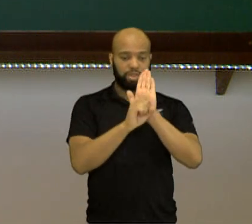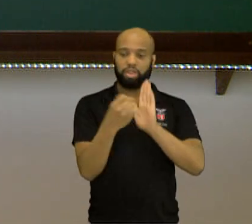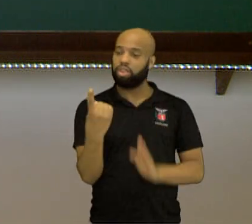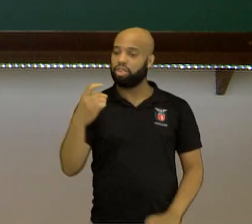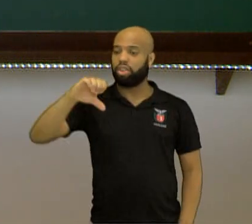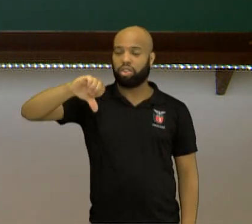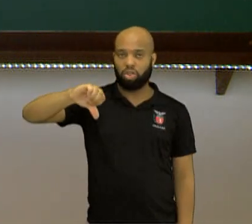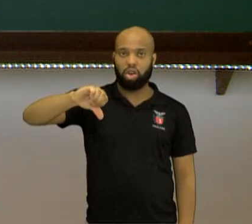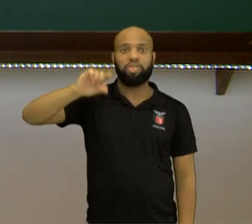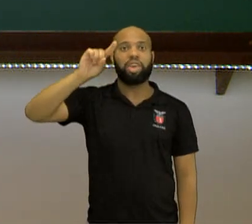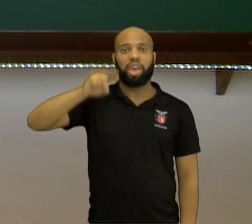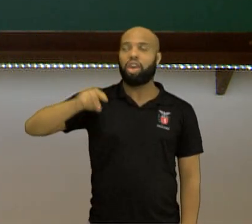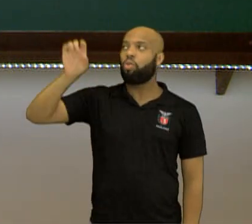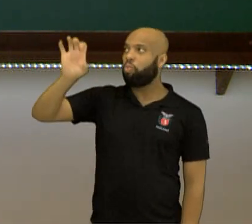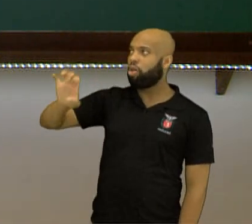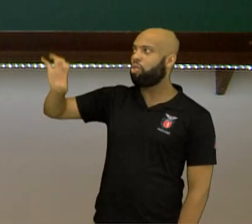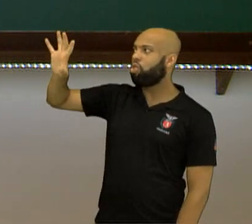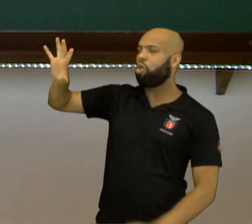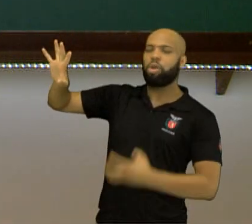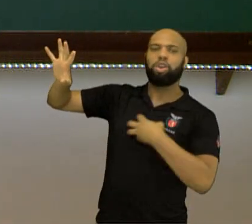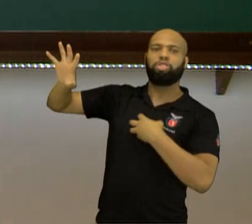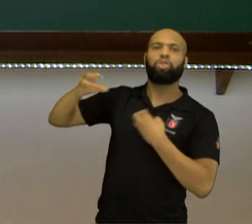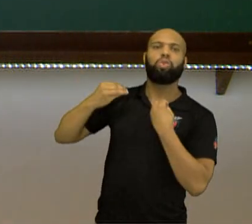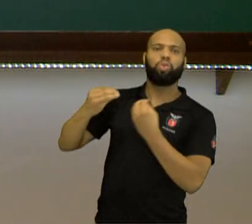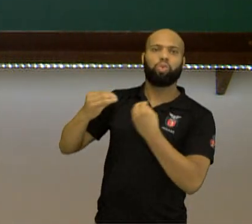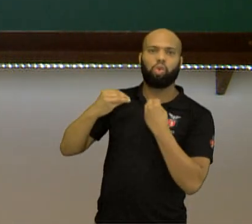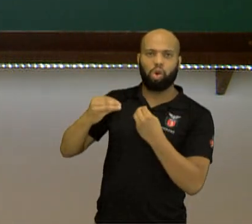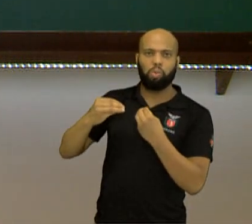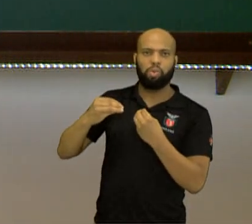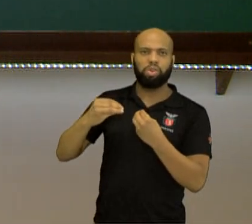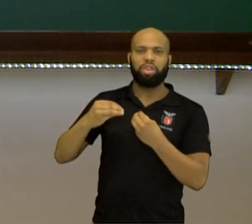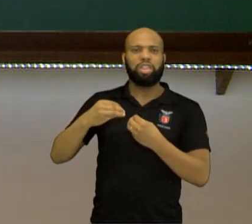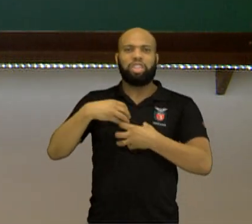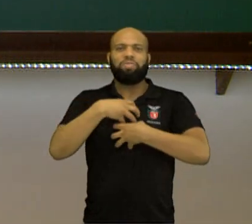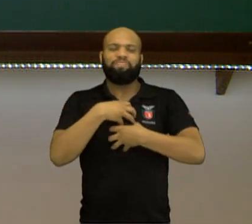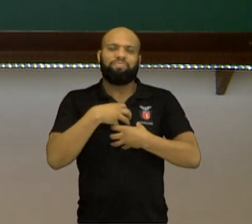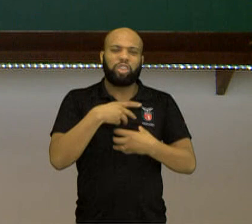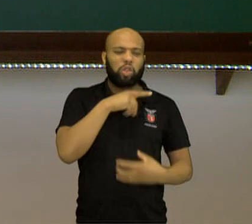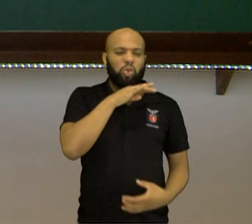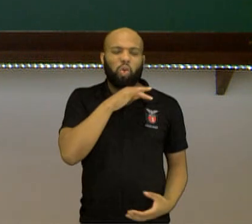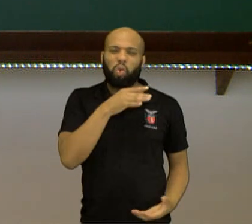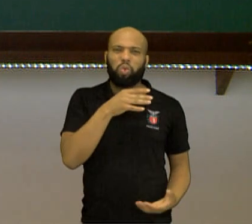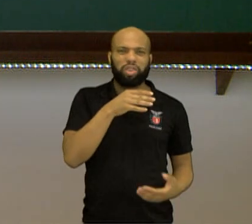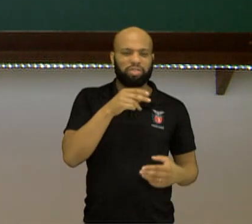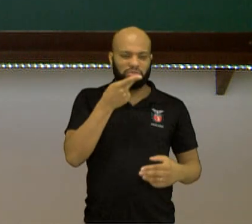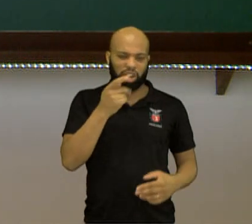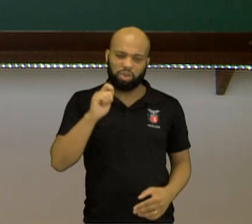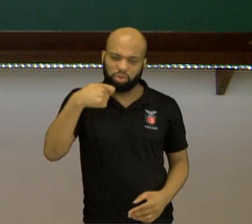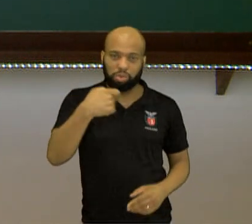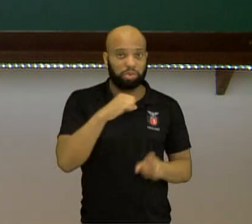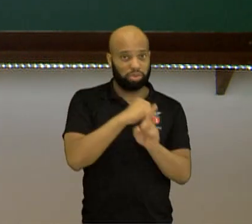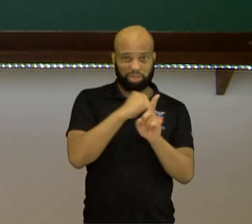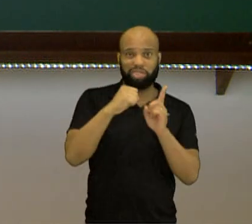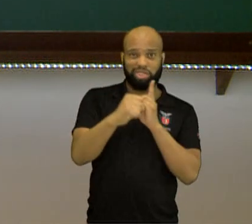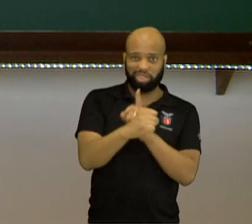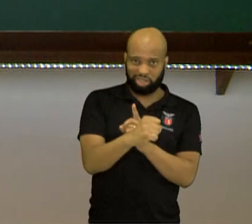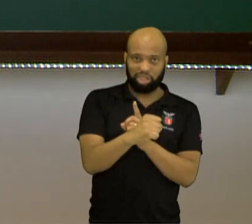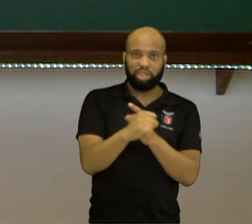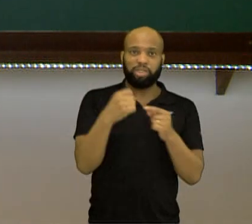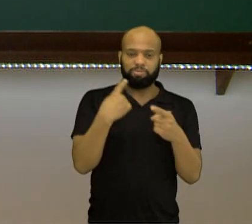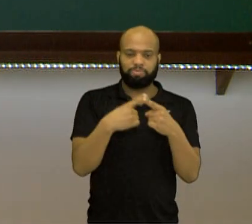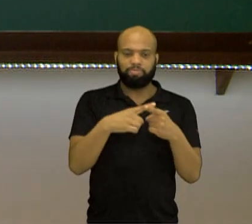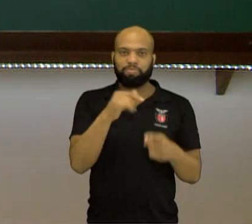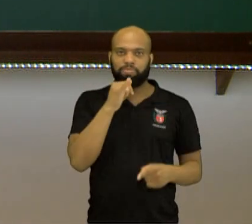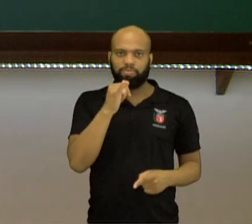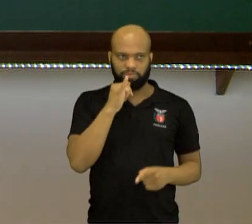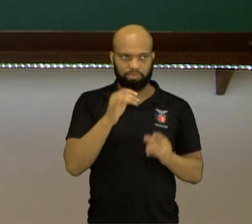por uma Europa bastante decadente, né, em termos sociais. Porque se de um lado você